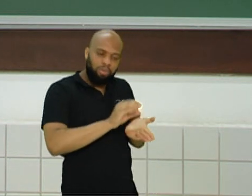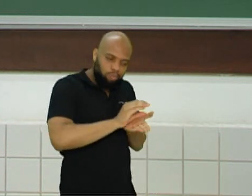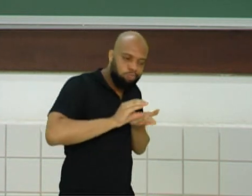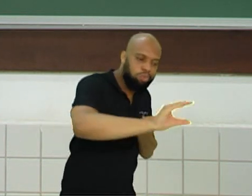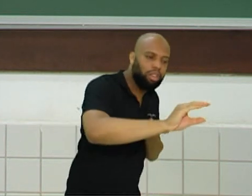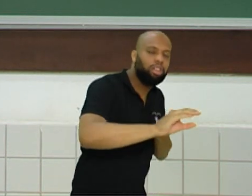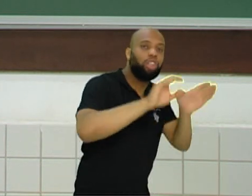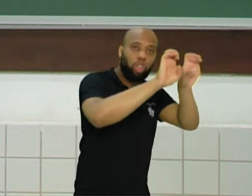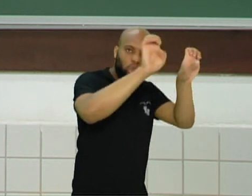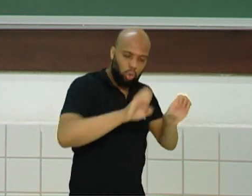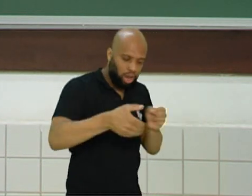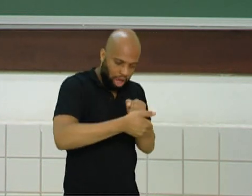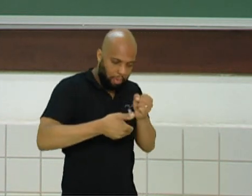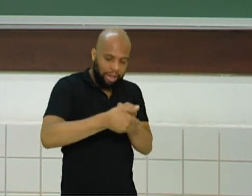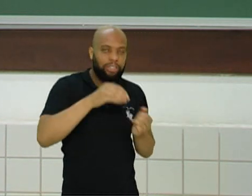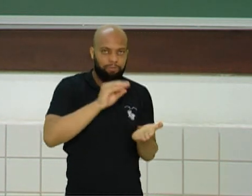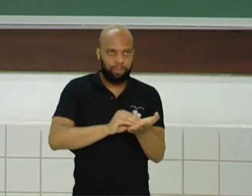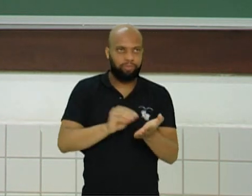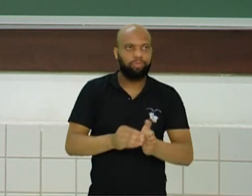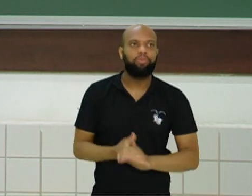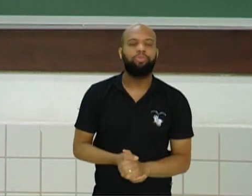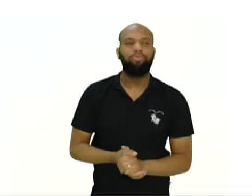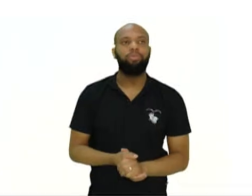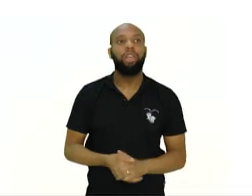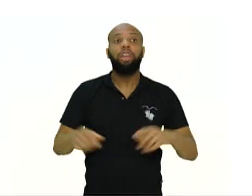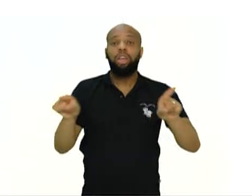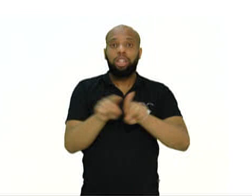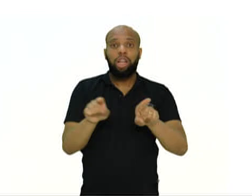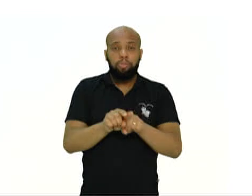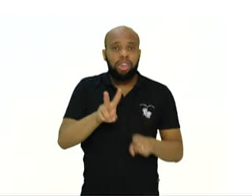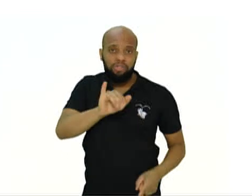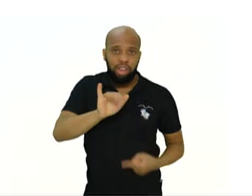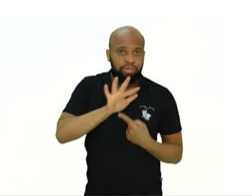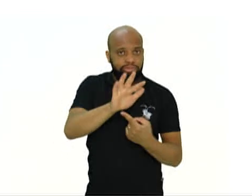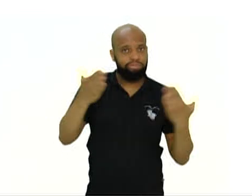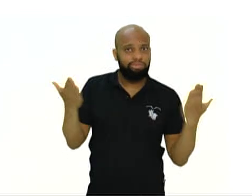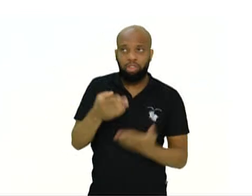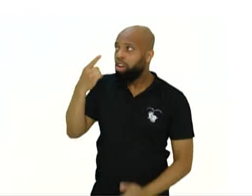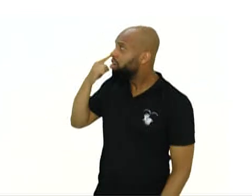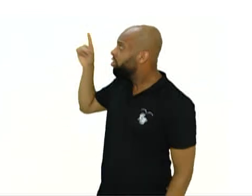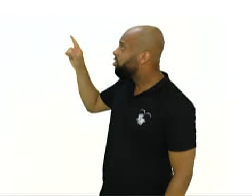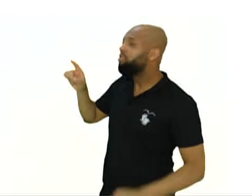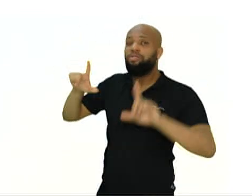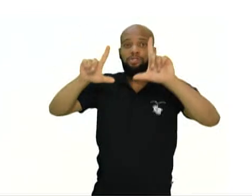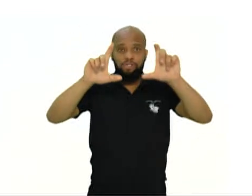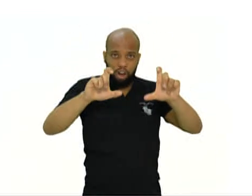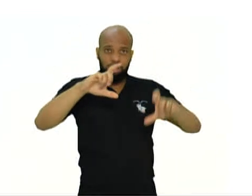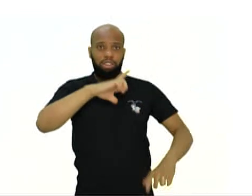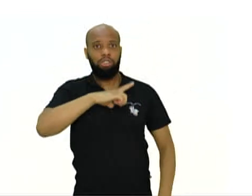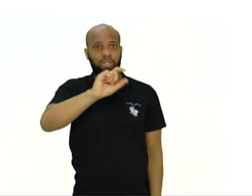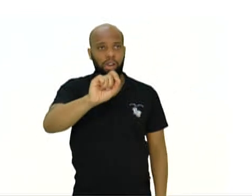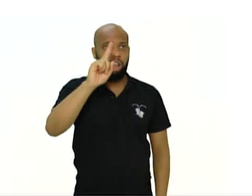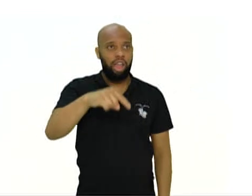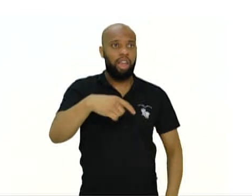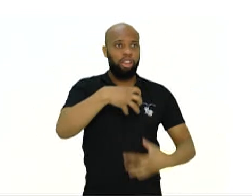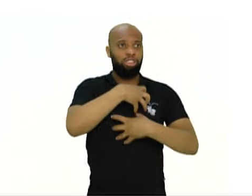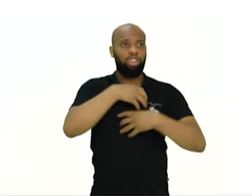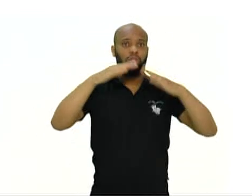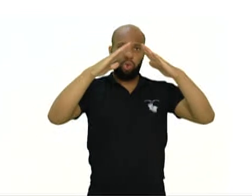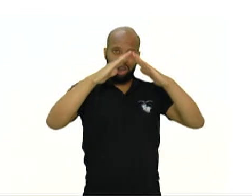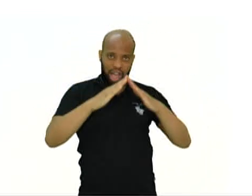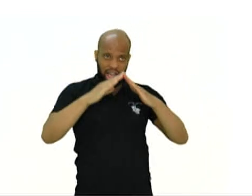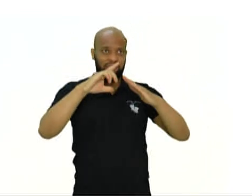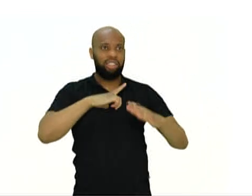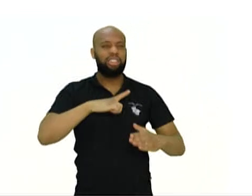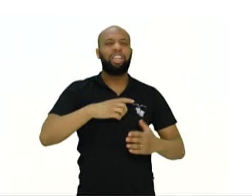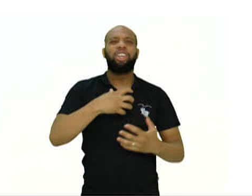de infraestrutura. E daí nós vamos mostrar aqui nessa foto, né, o exemplo de uma moradia